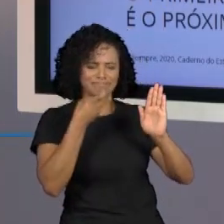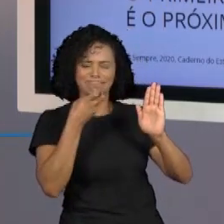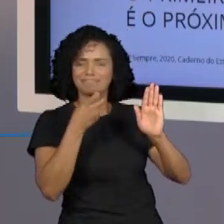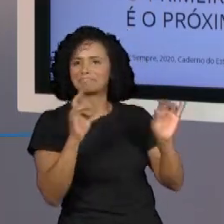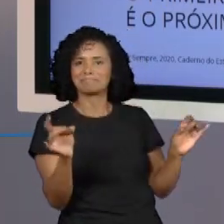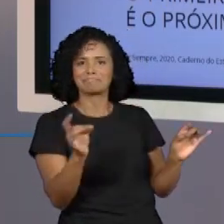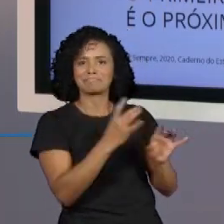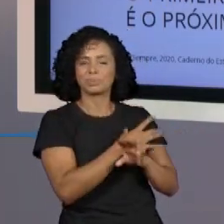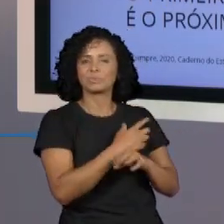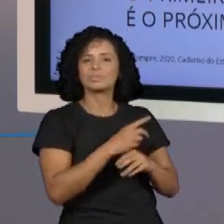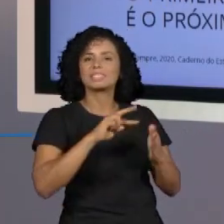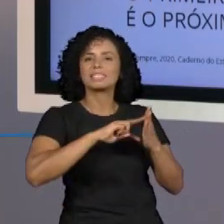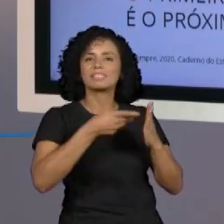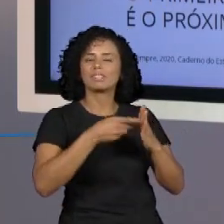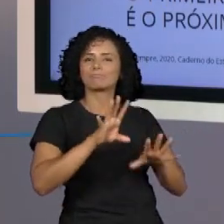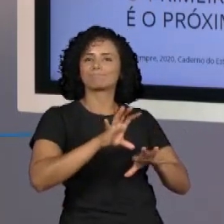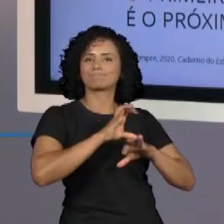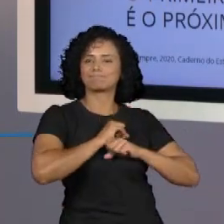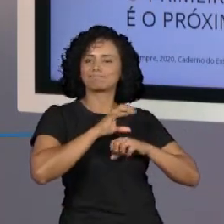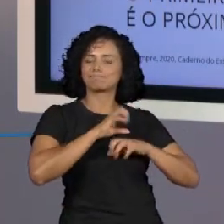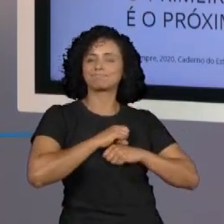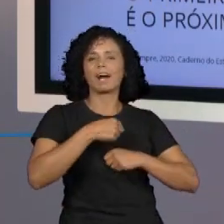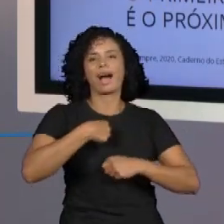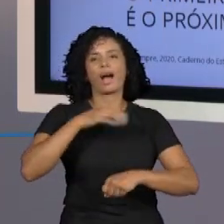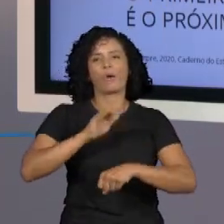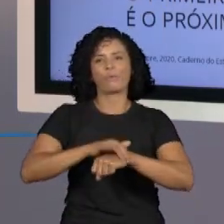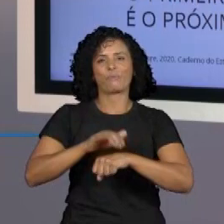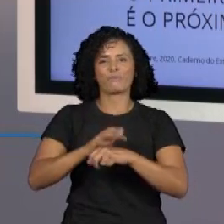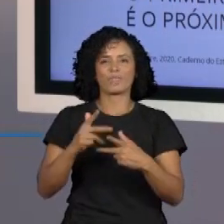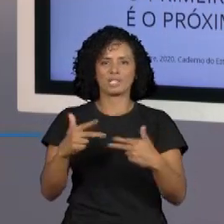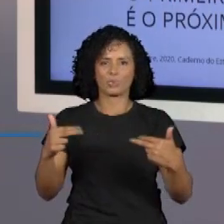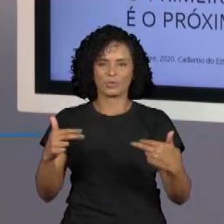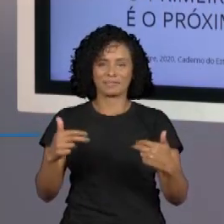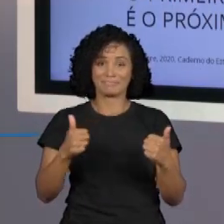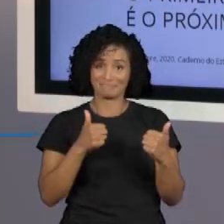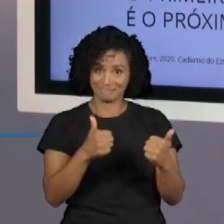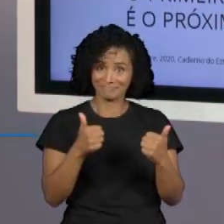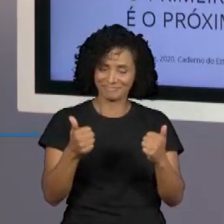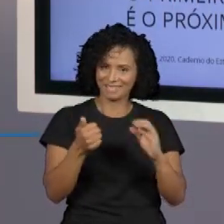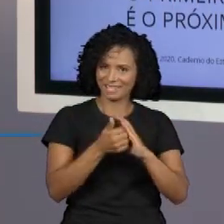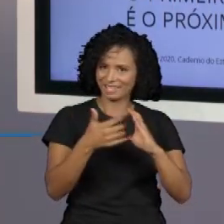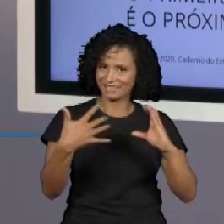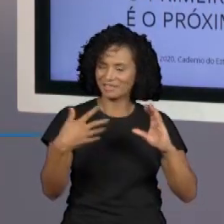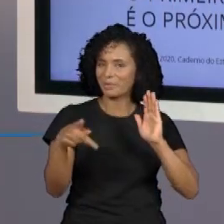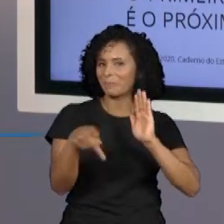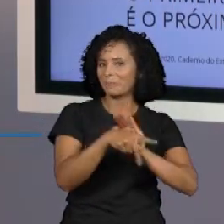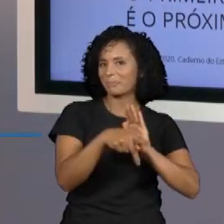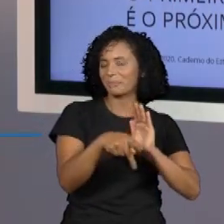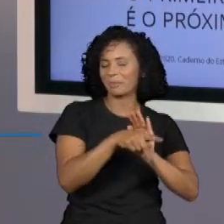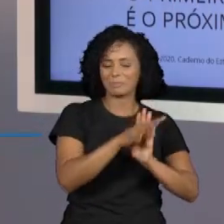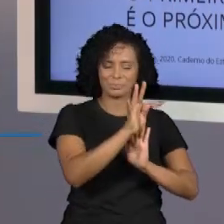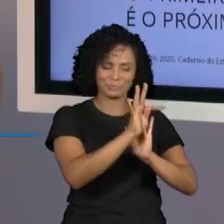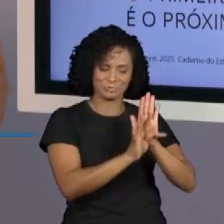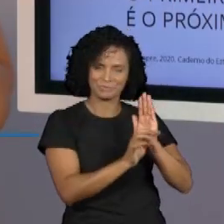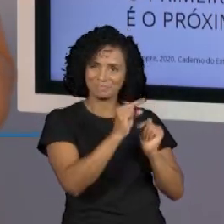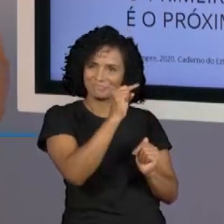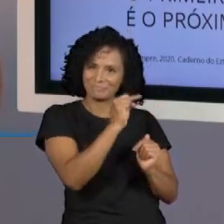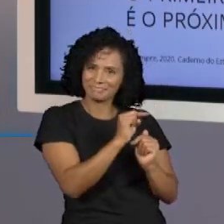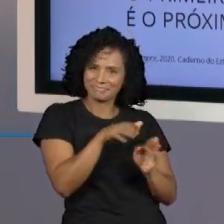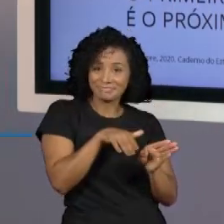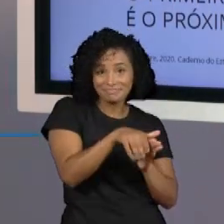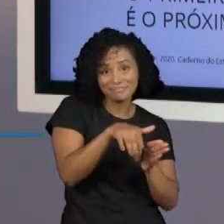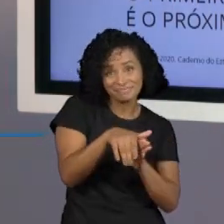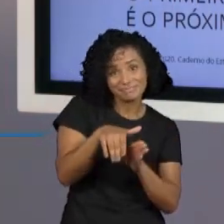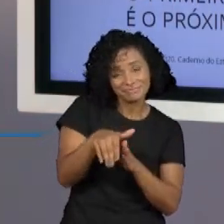têm que ser executadas nesse tipo de texto. Legal, é uma característica bem marcante do texto de gênero instrucional. Então